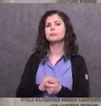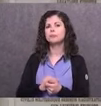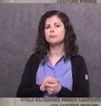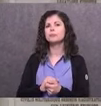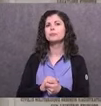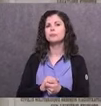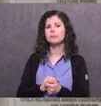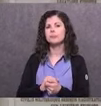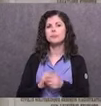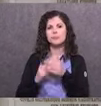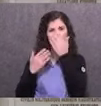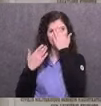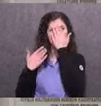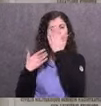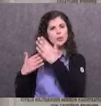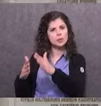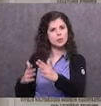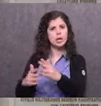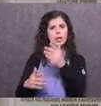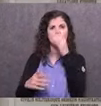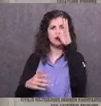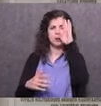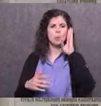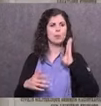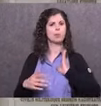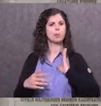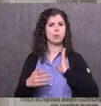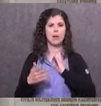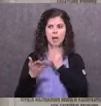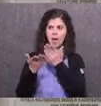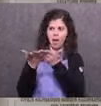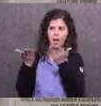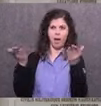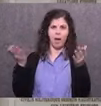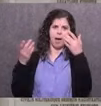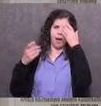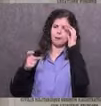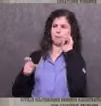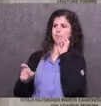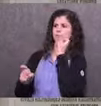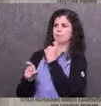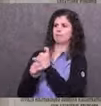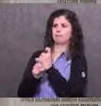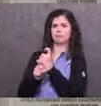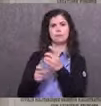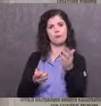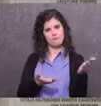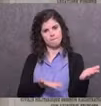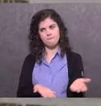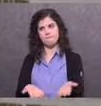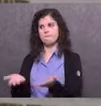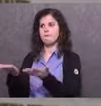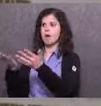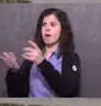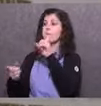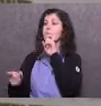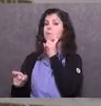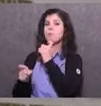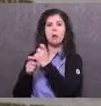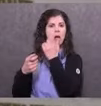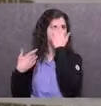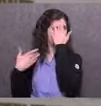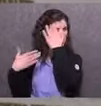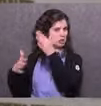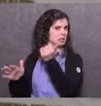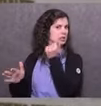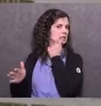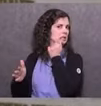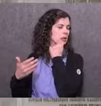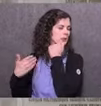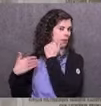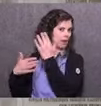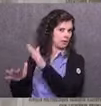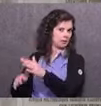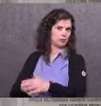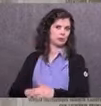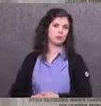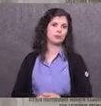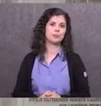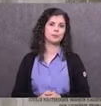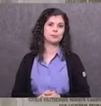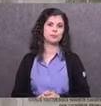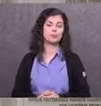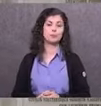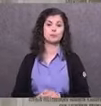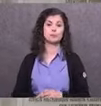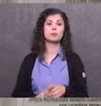Tendes à vossa disposição a guarda. Ide e guardai-o como entenderdes. Eles